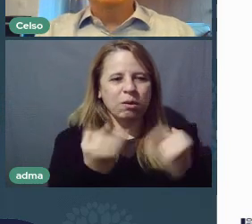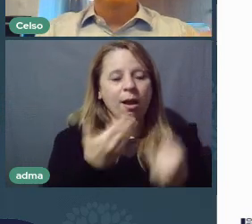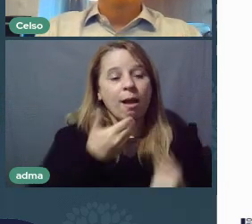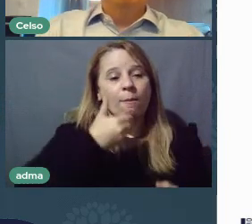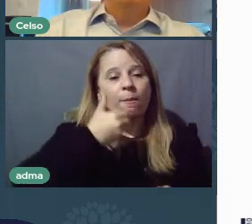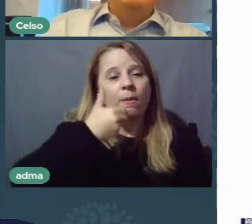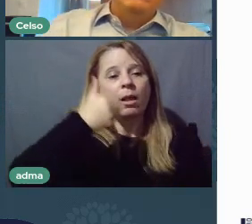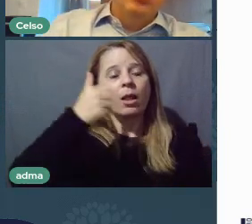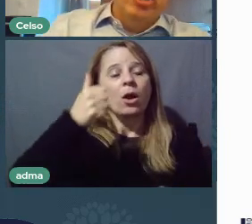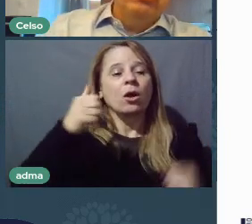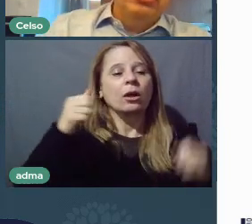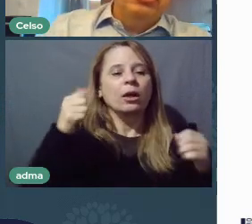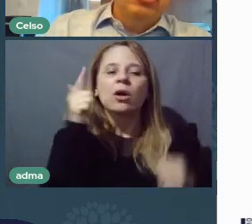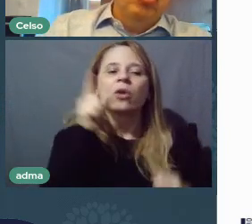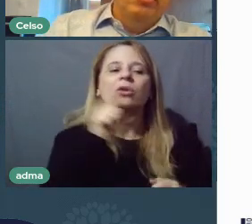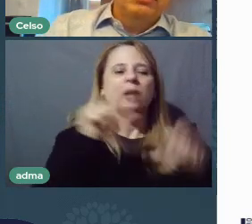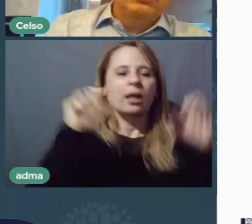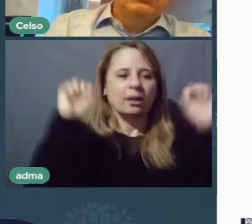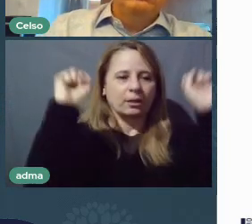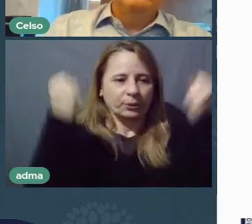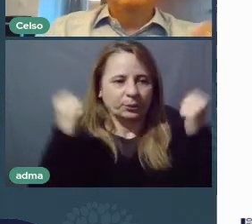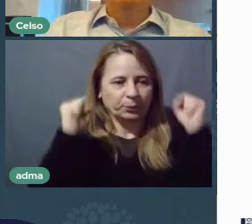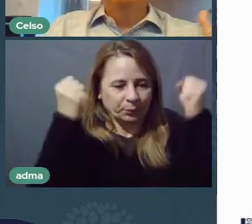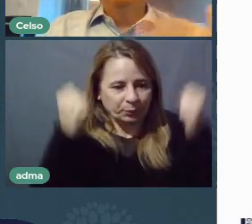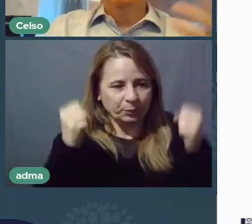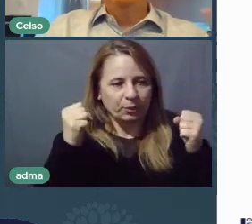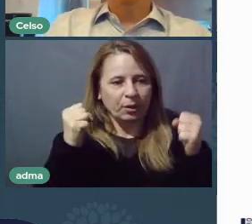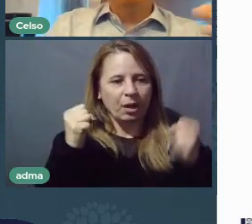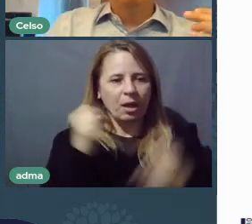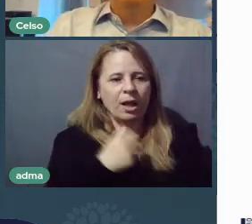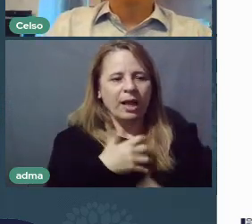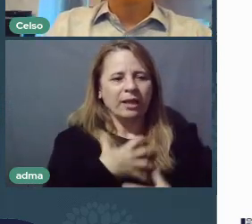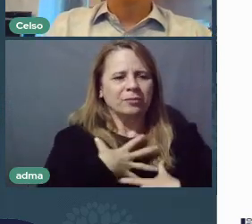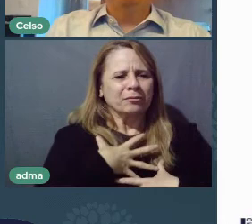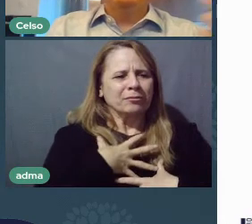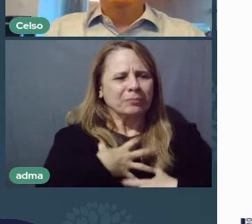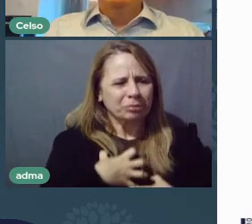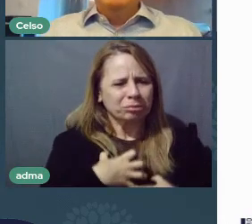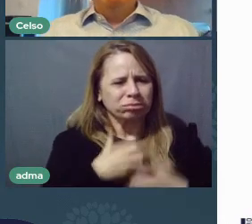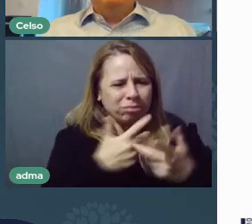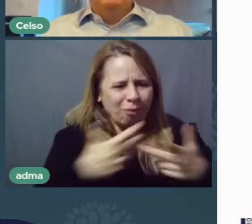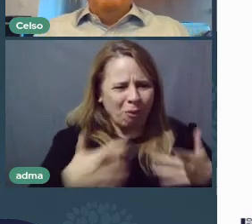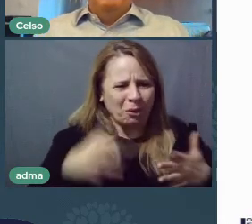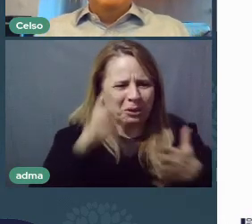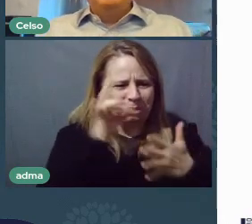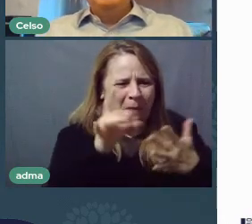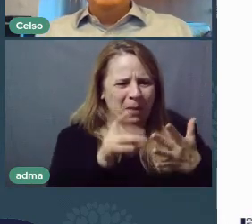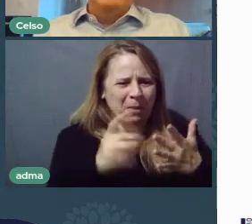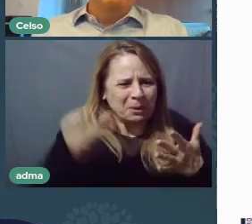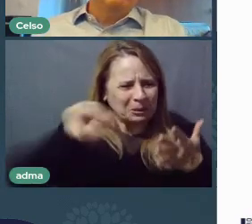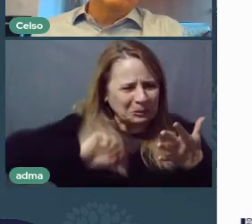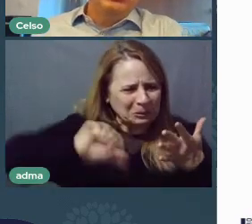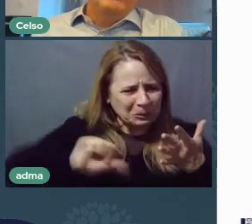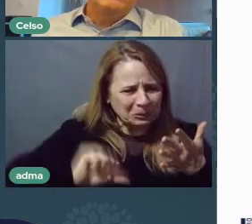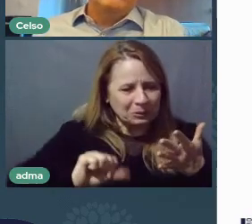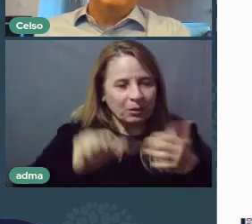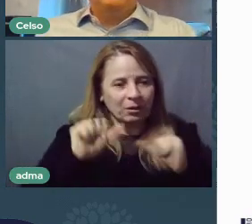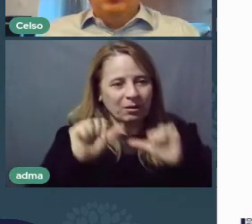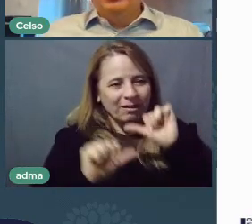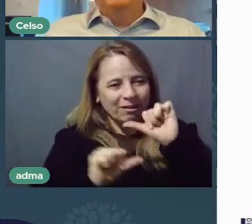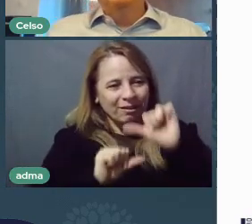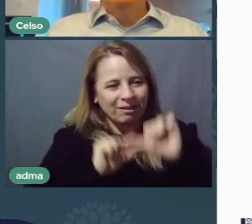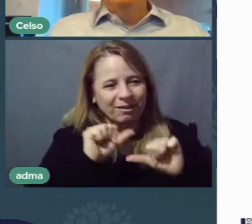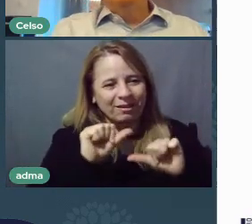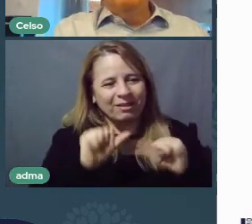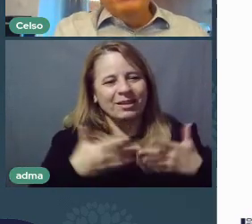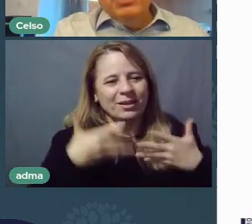capacidade física, melhora os seus sintomas. Então, tudo isso é importante, porque a pessoa pode ter gente que, eu não consigo fazer